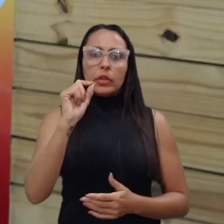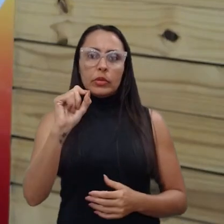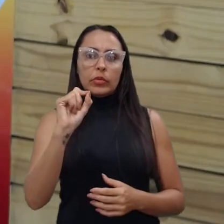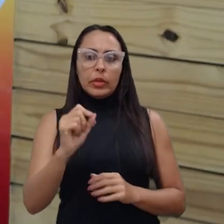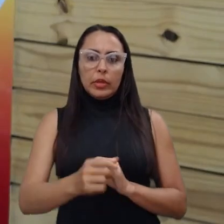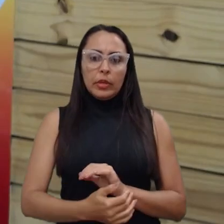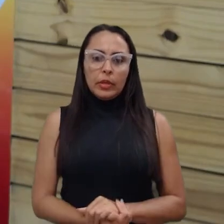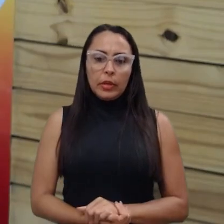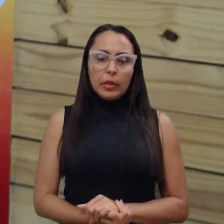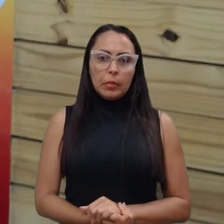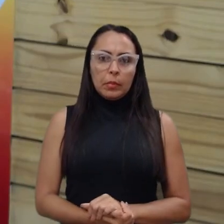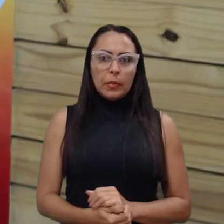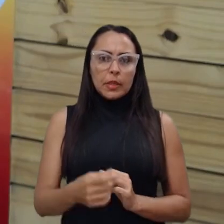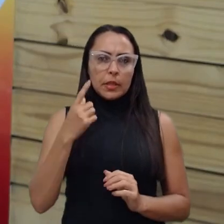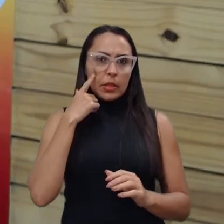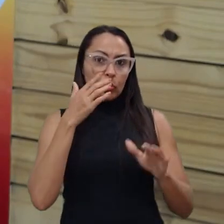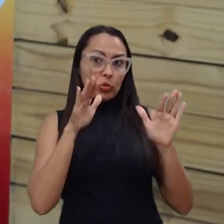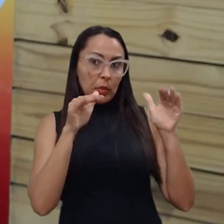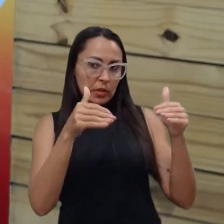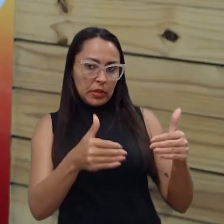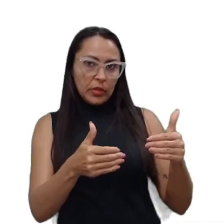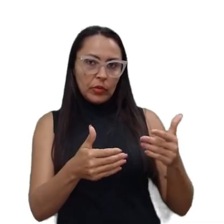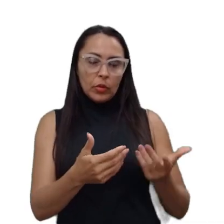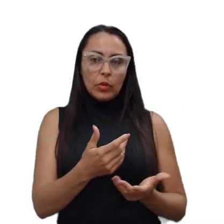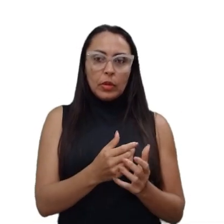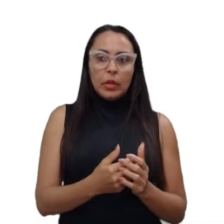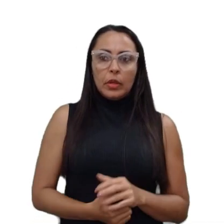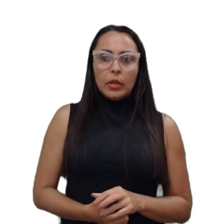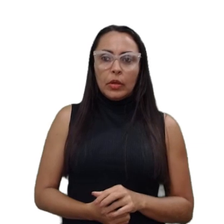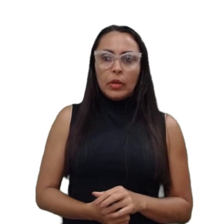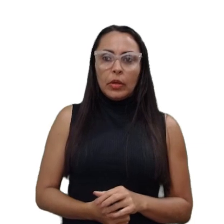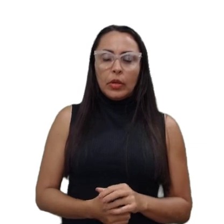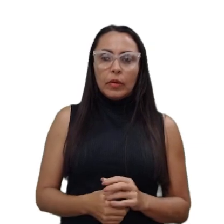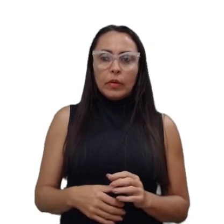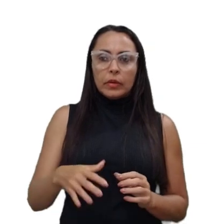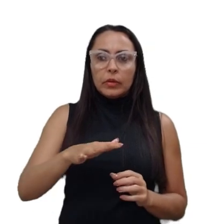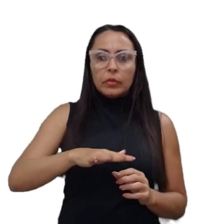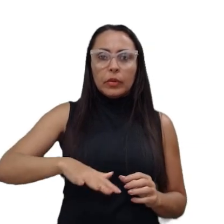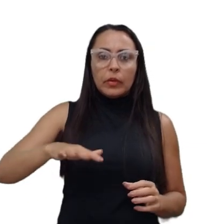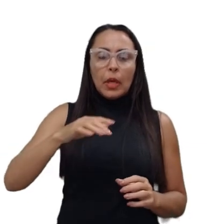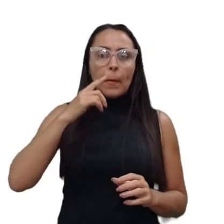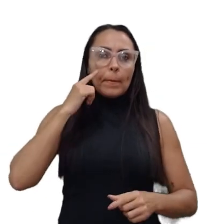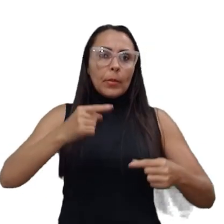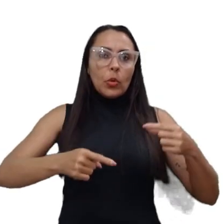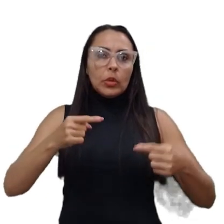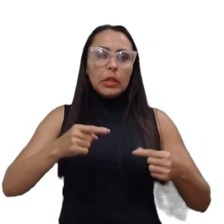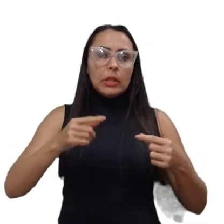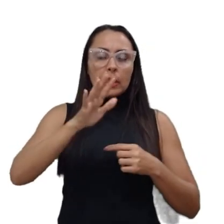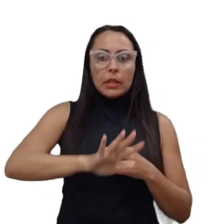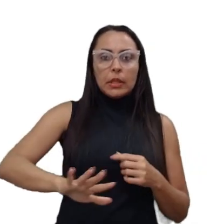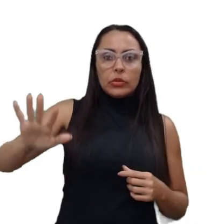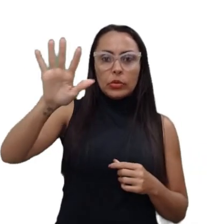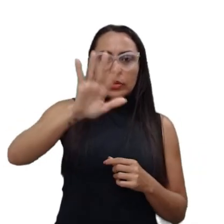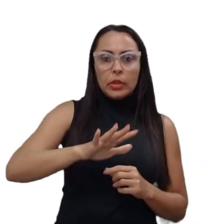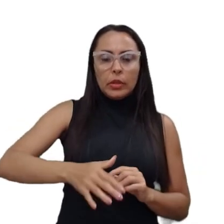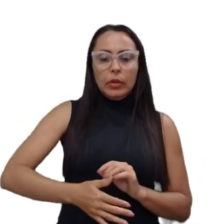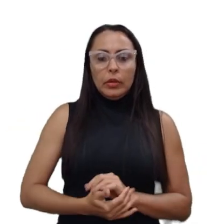Para ser bem específica, se debruce sobre a Política Nacional de Meio